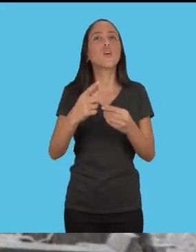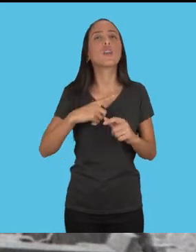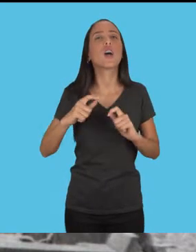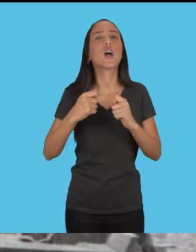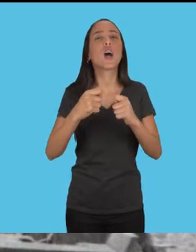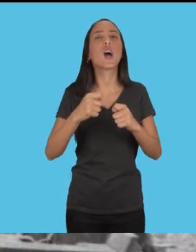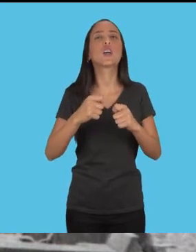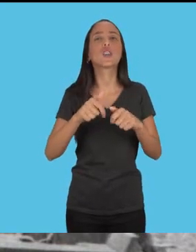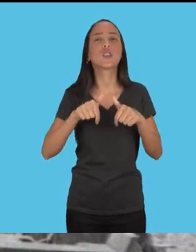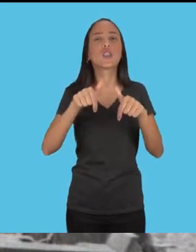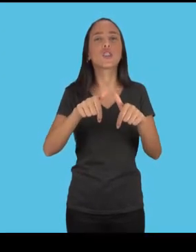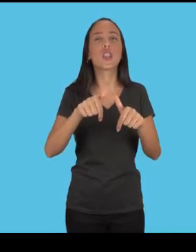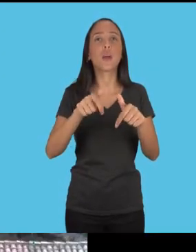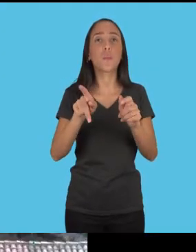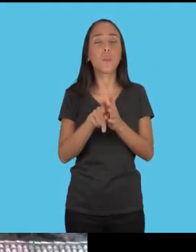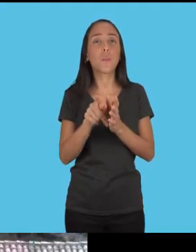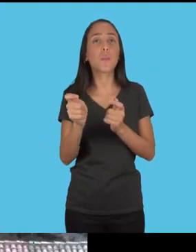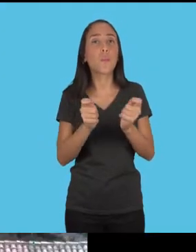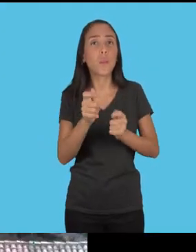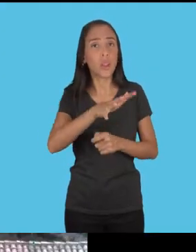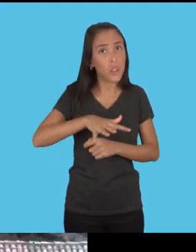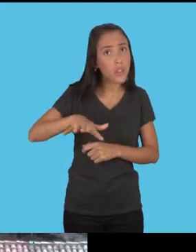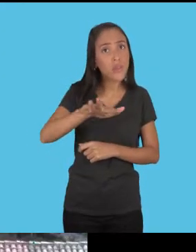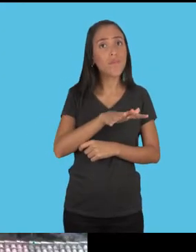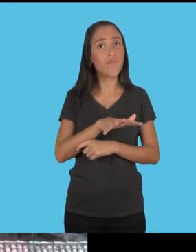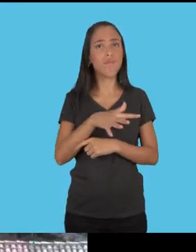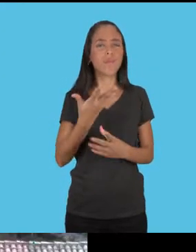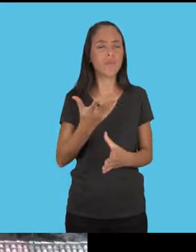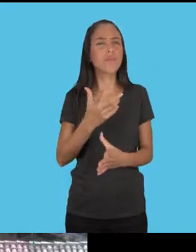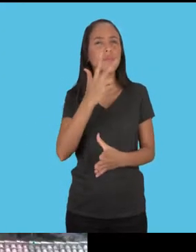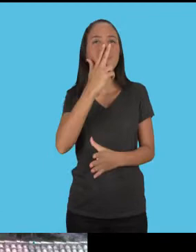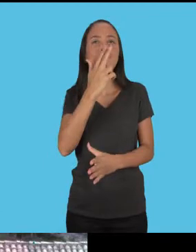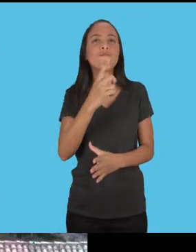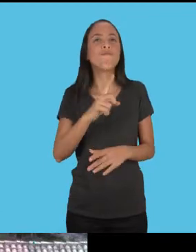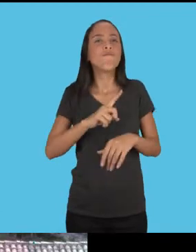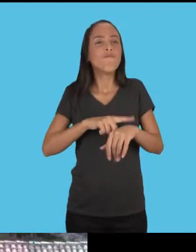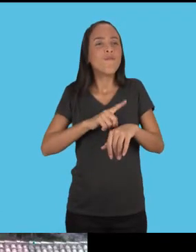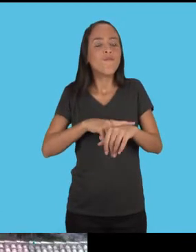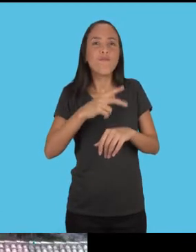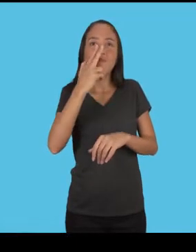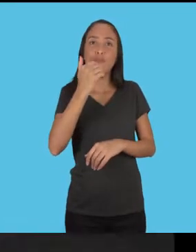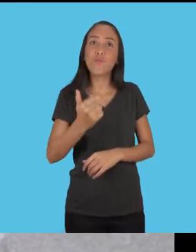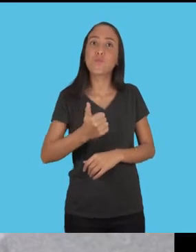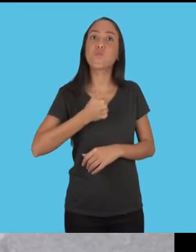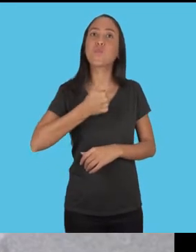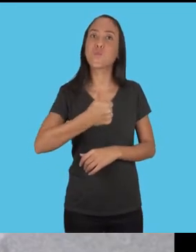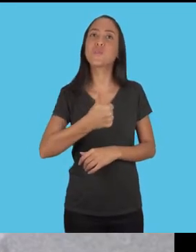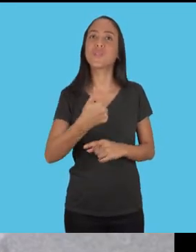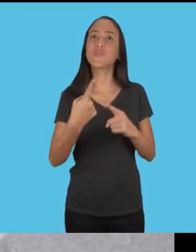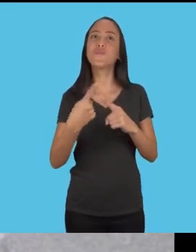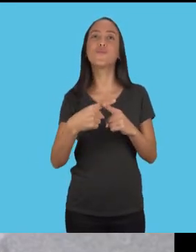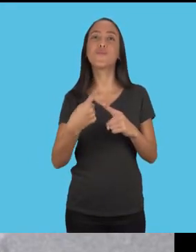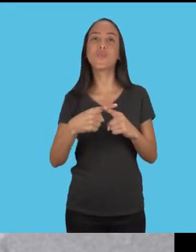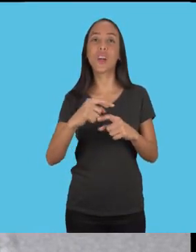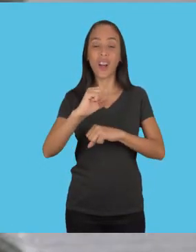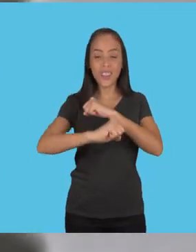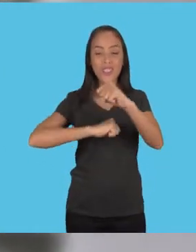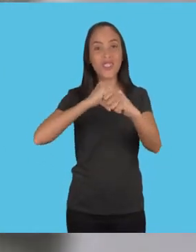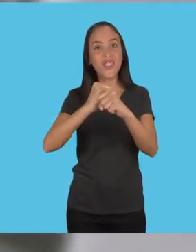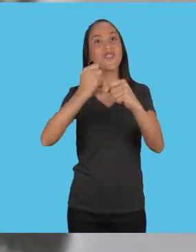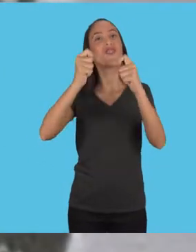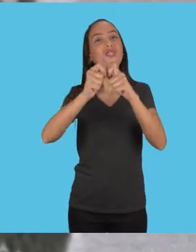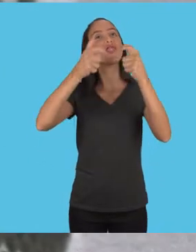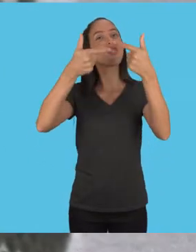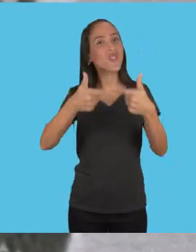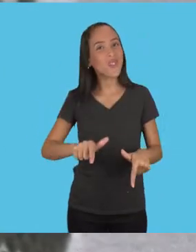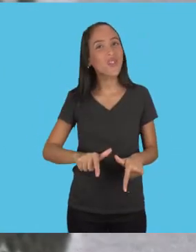às atividades econômicas da região. Então foi uma coisa muito positiva, tão positiva que no ano seguinte fizemos outra bandeira. E